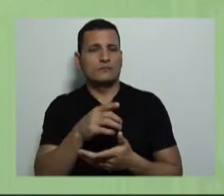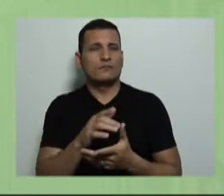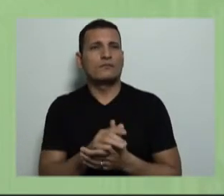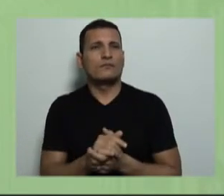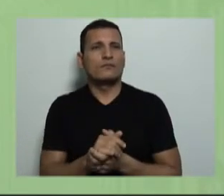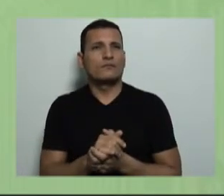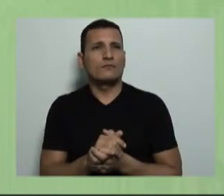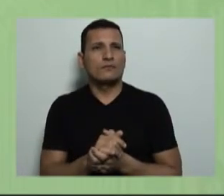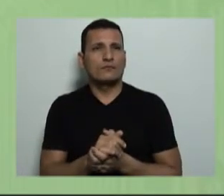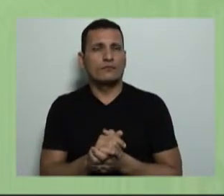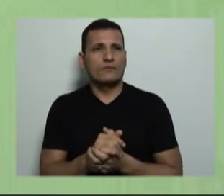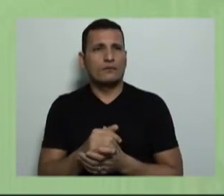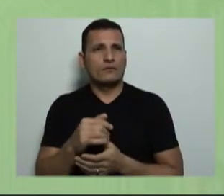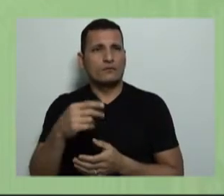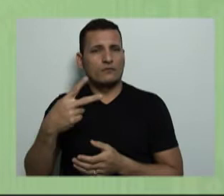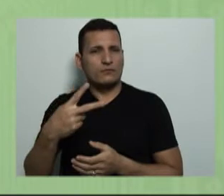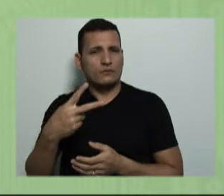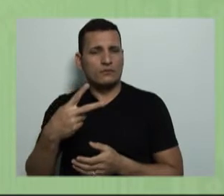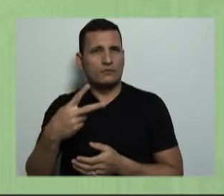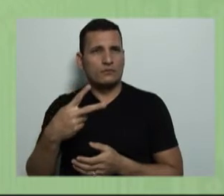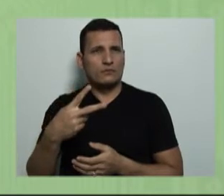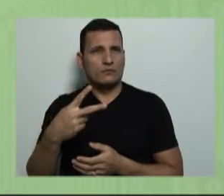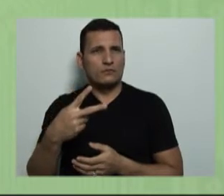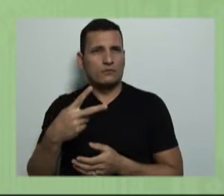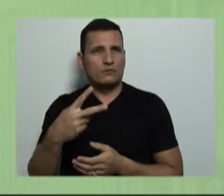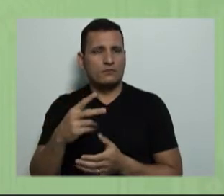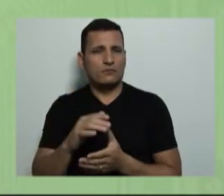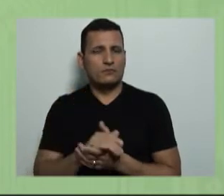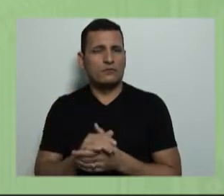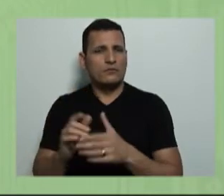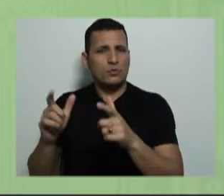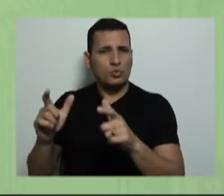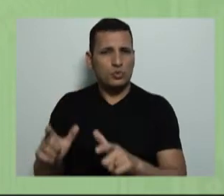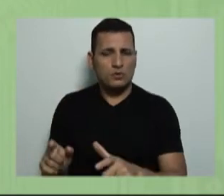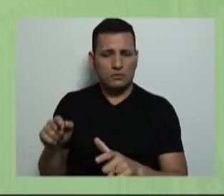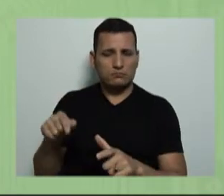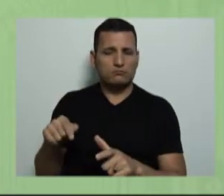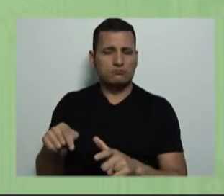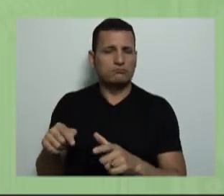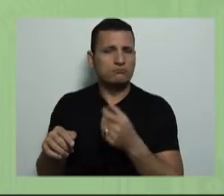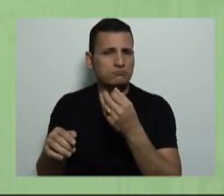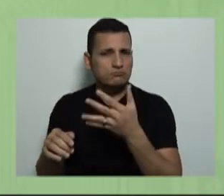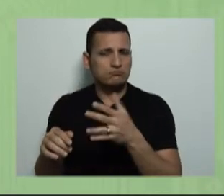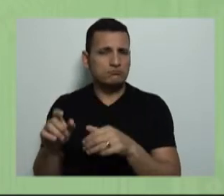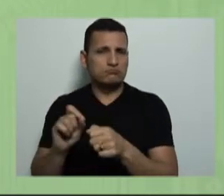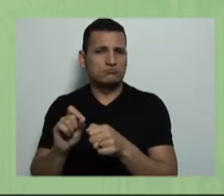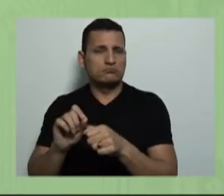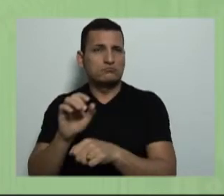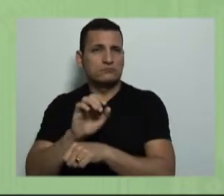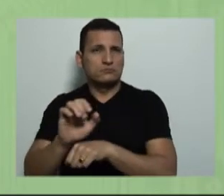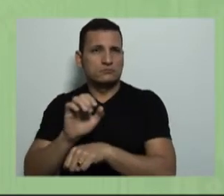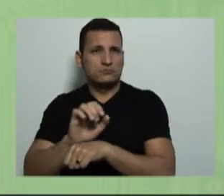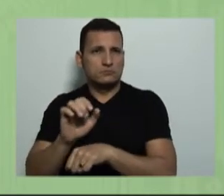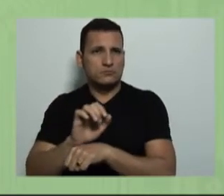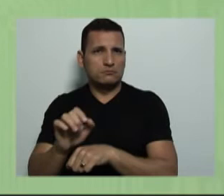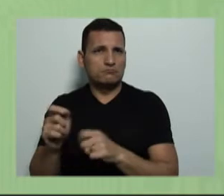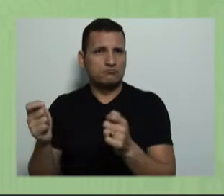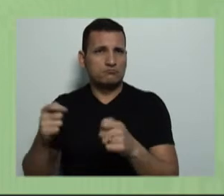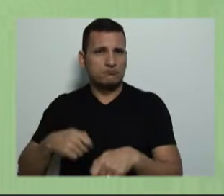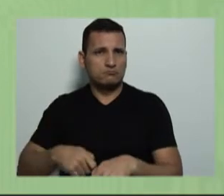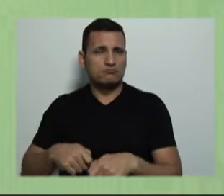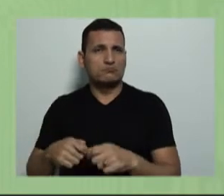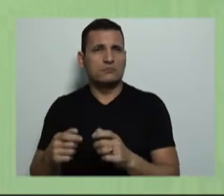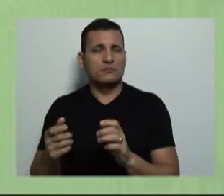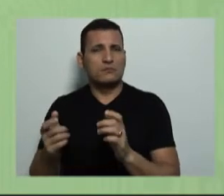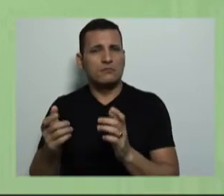2. Oferecer instalações adequadas à realização do estágio, capazes de proporcionar ao